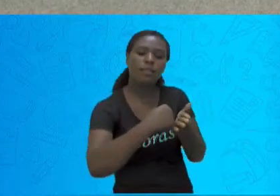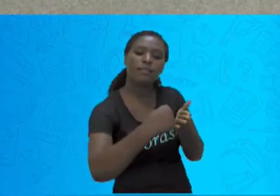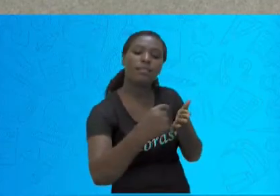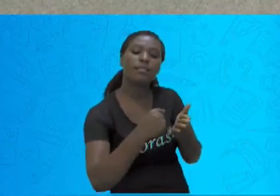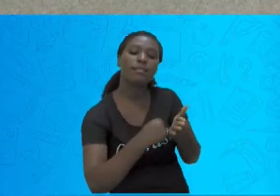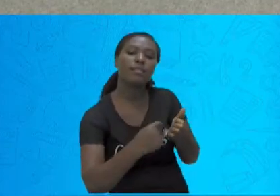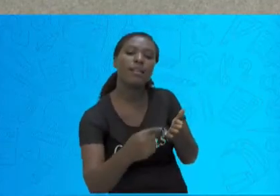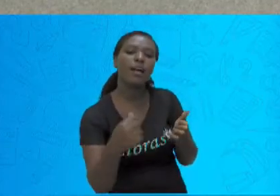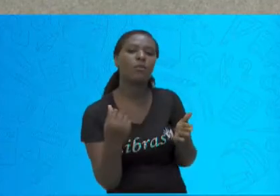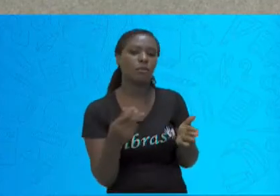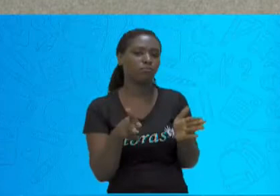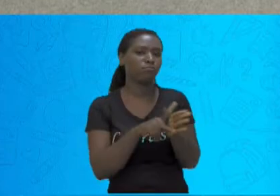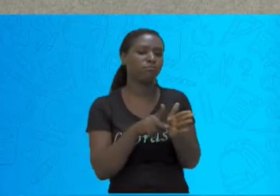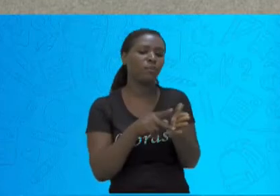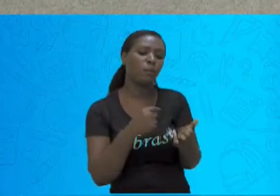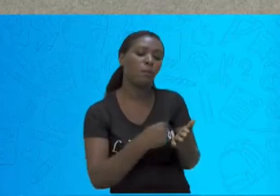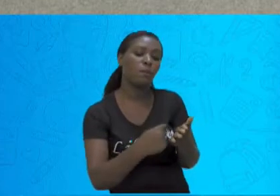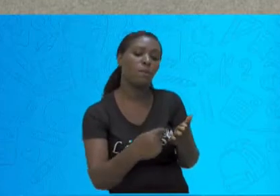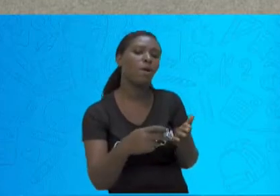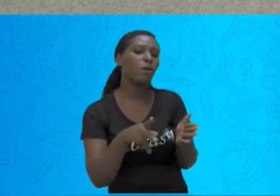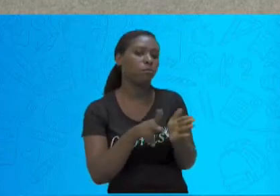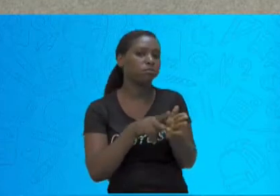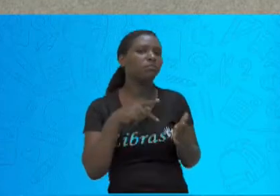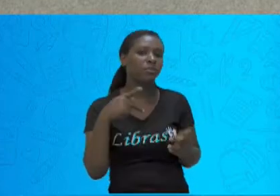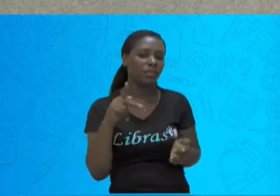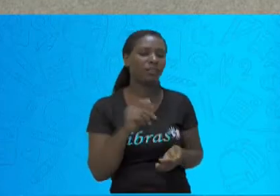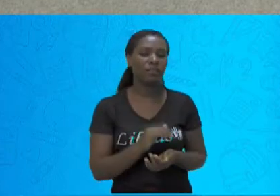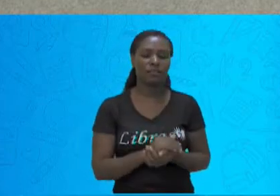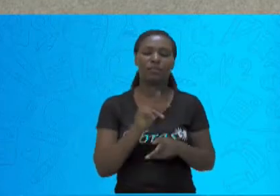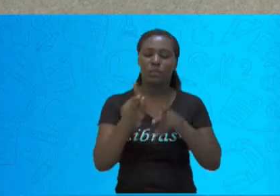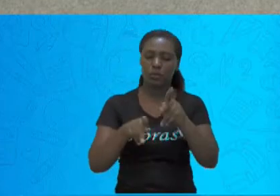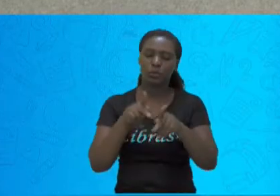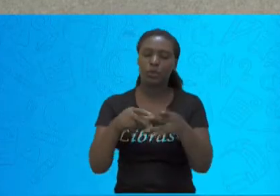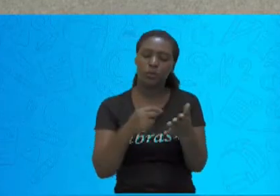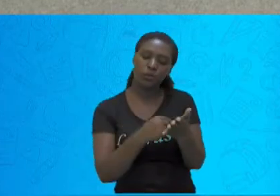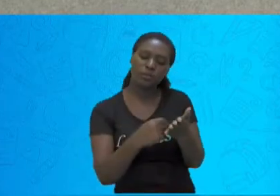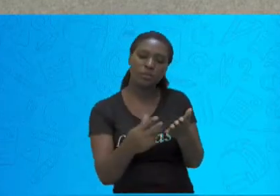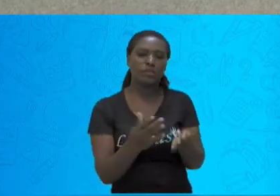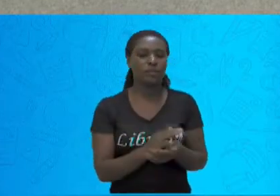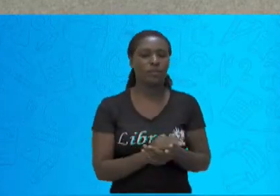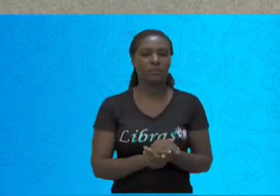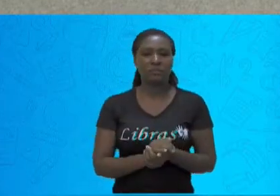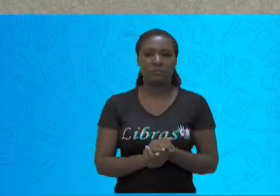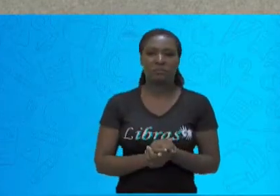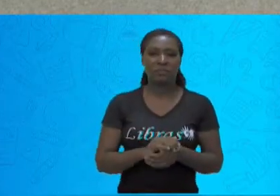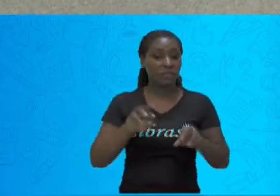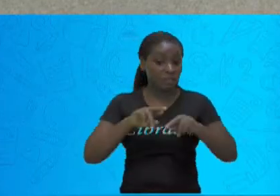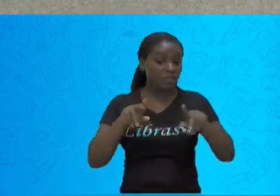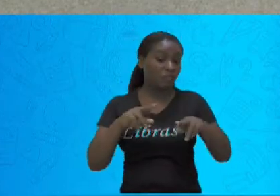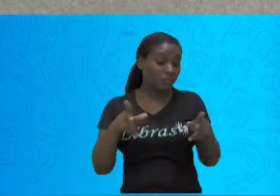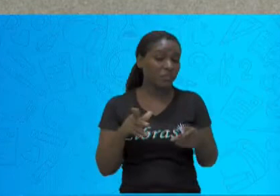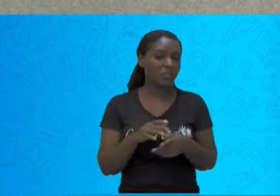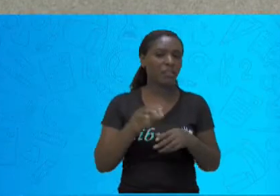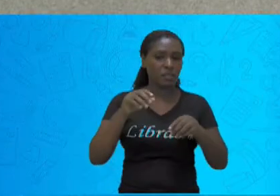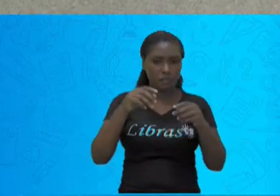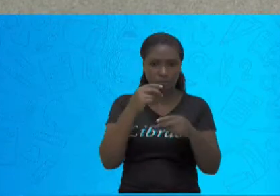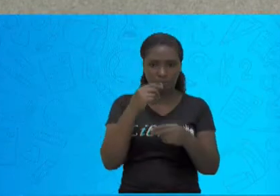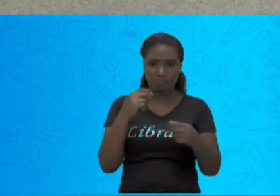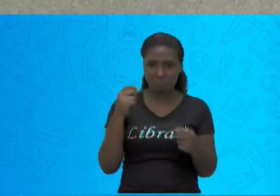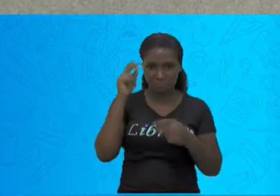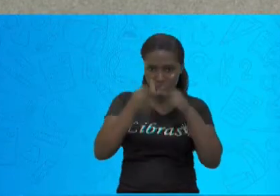a surgir as assinaturas das obras, no individualismo. E os maias já usavam